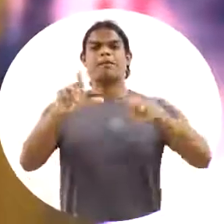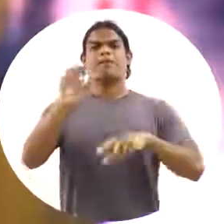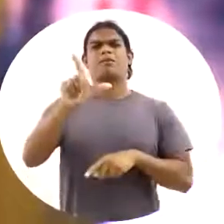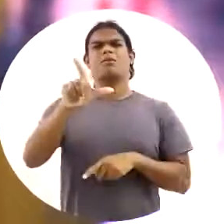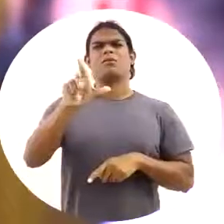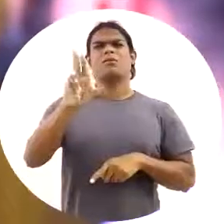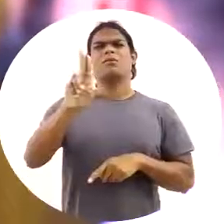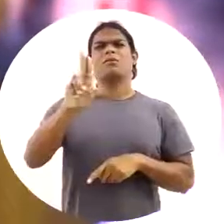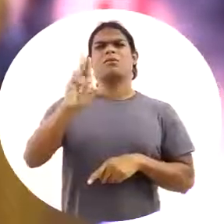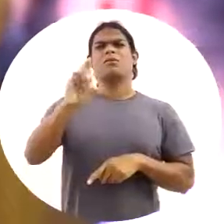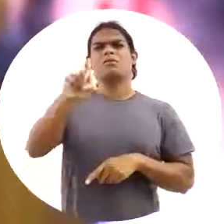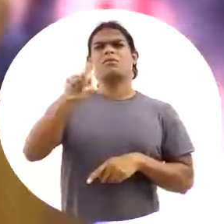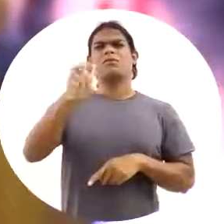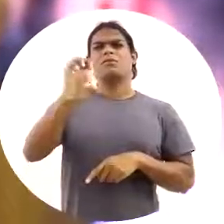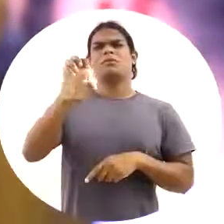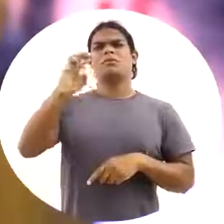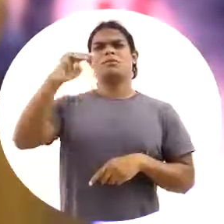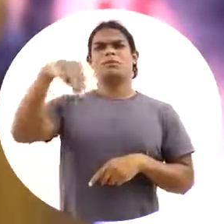e essa verba veio